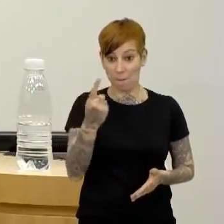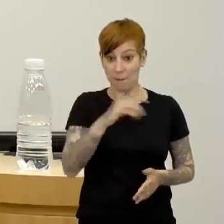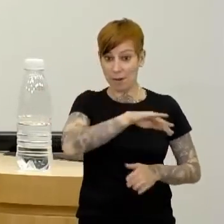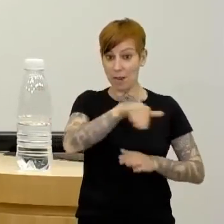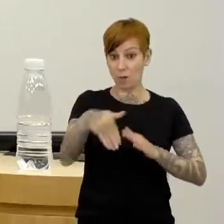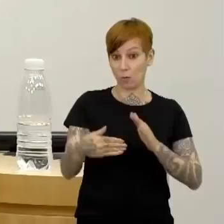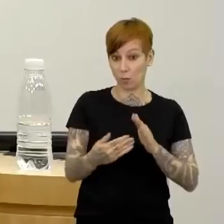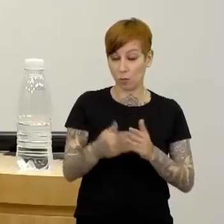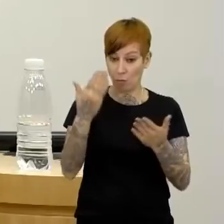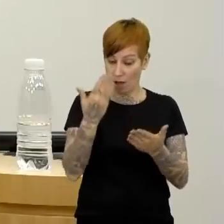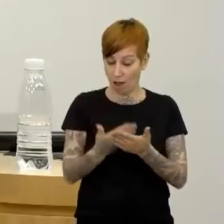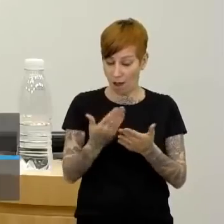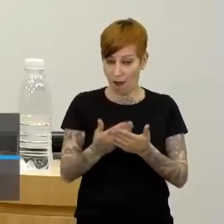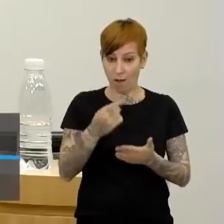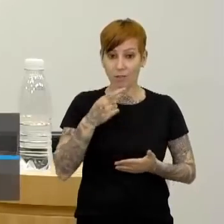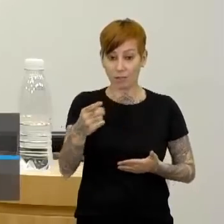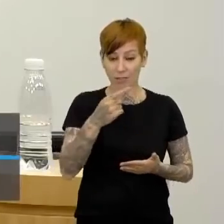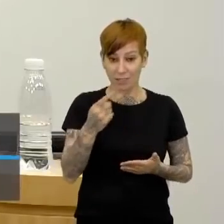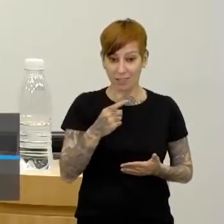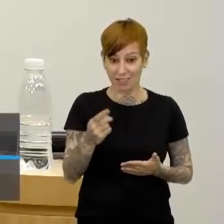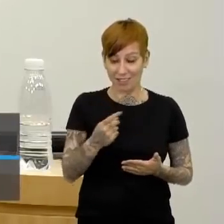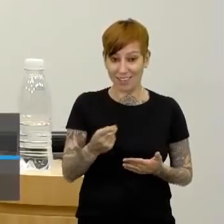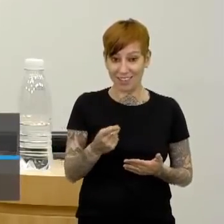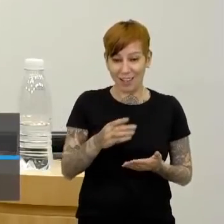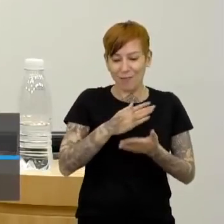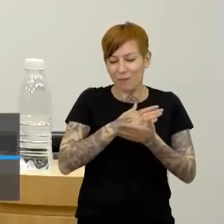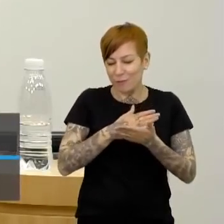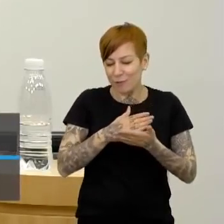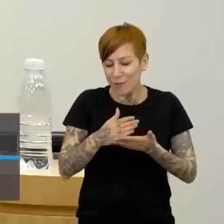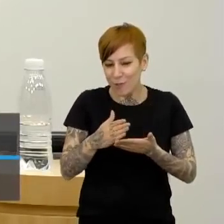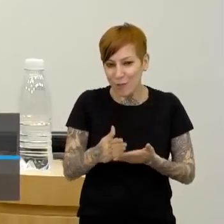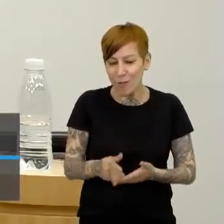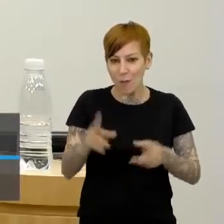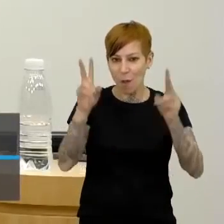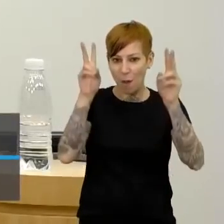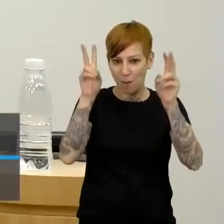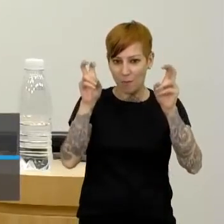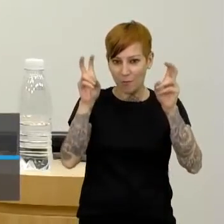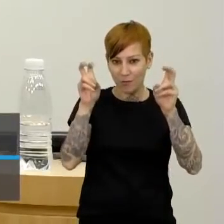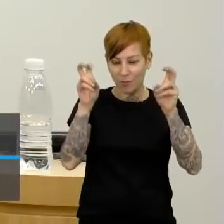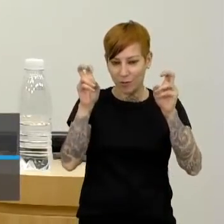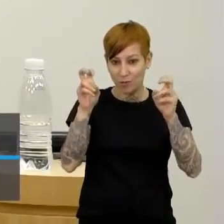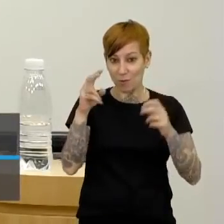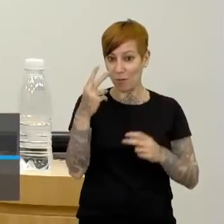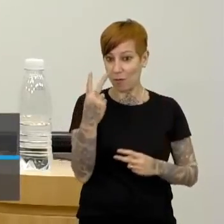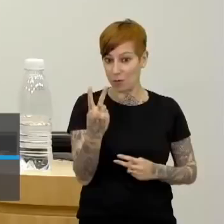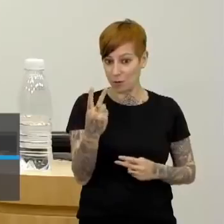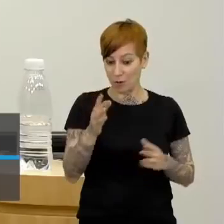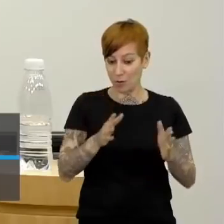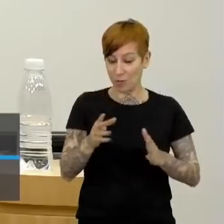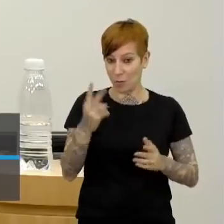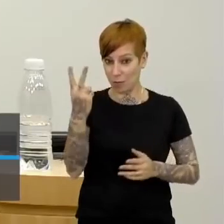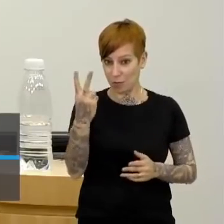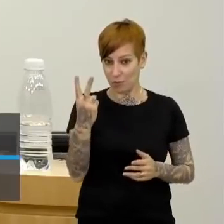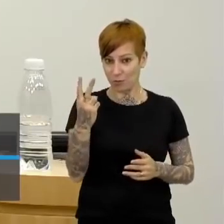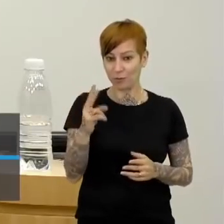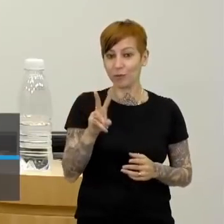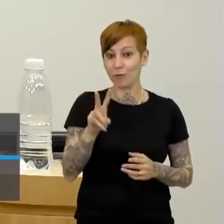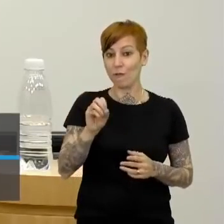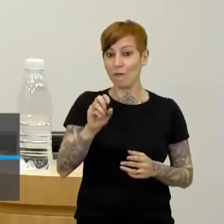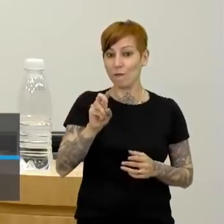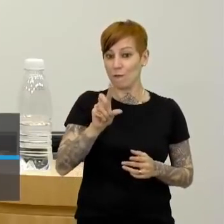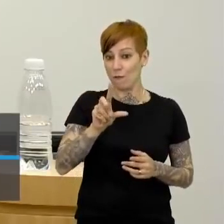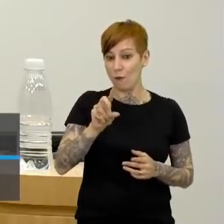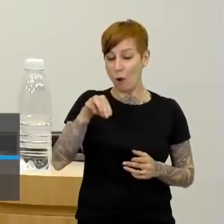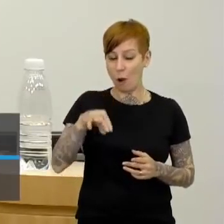e a nossa última aula da semana Finalmente nós vamos começar a falar sobre eu vou a situação dois do volume 3 que a gente